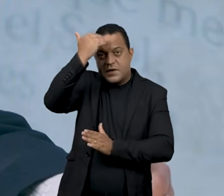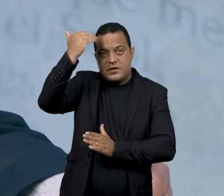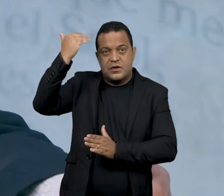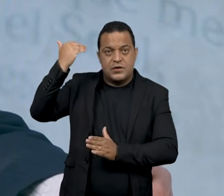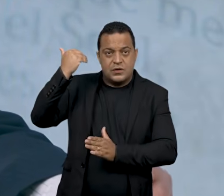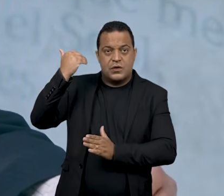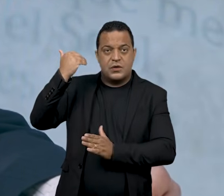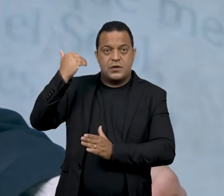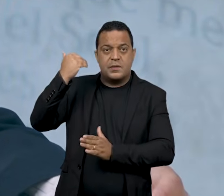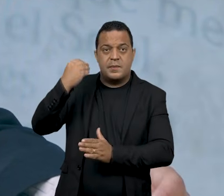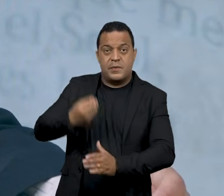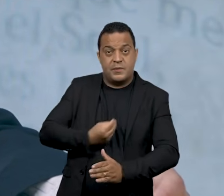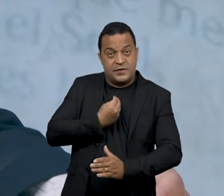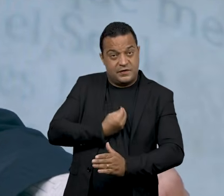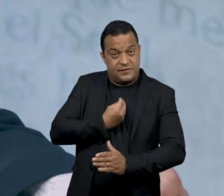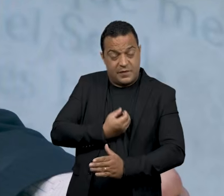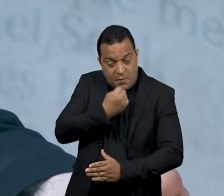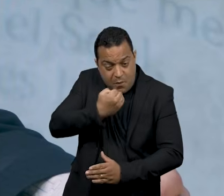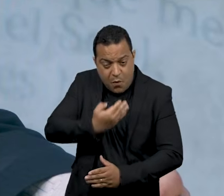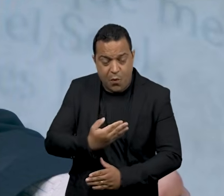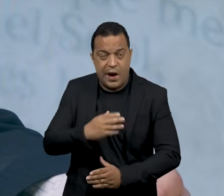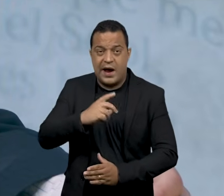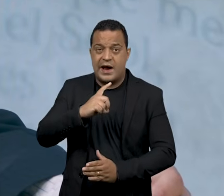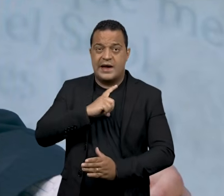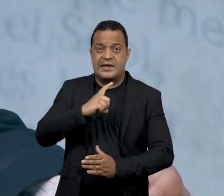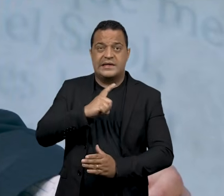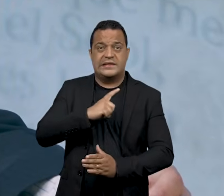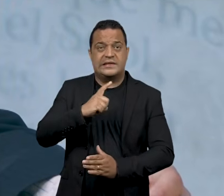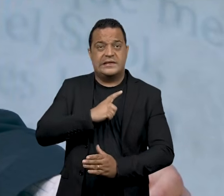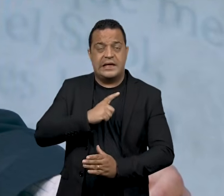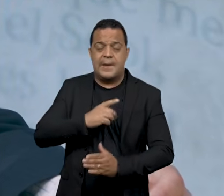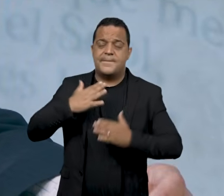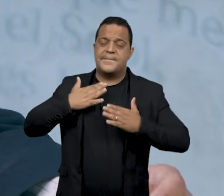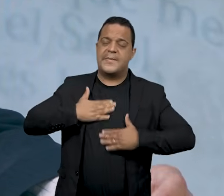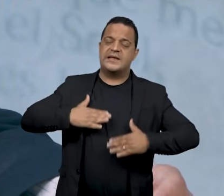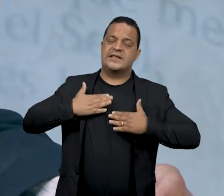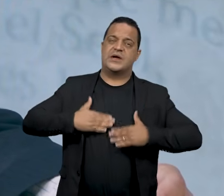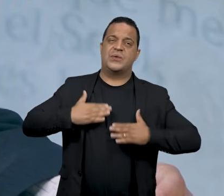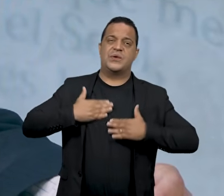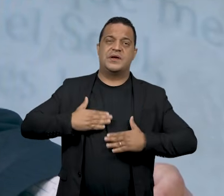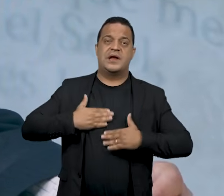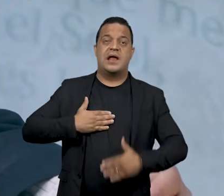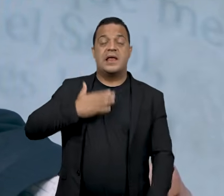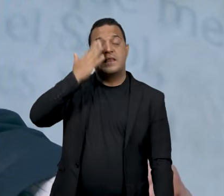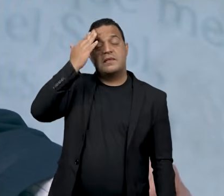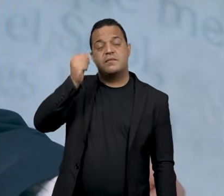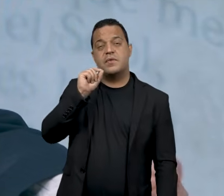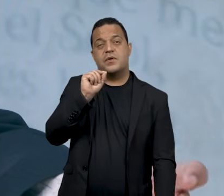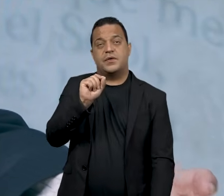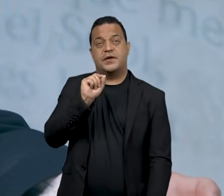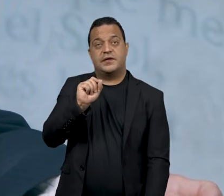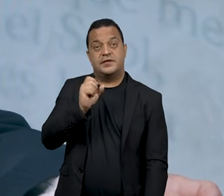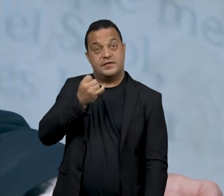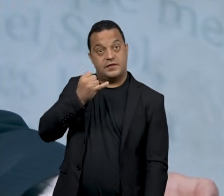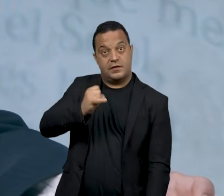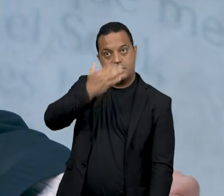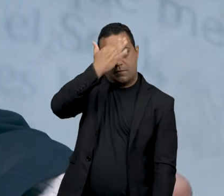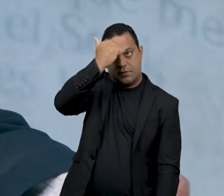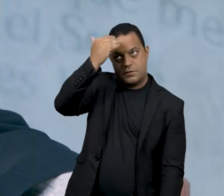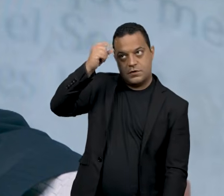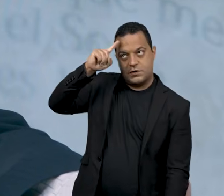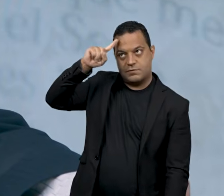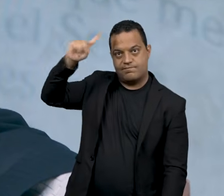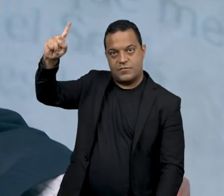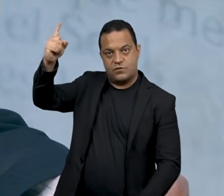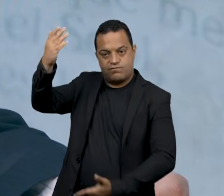nome do programa diz, para vivermos melhor, para podermos viver numa situação mais tranquila, sabendo que com a sabedoria que Deus